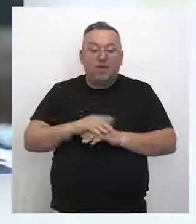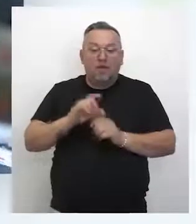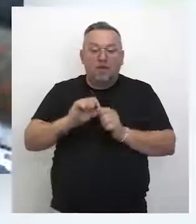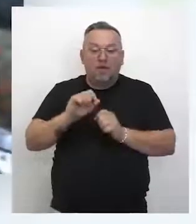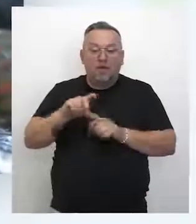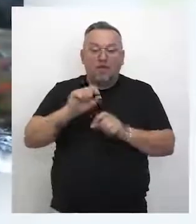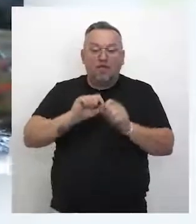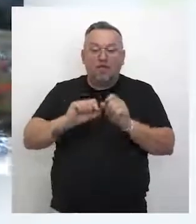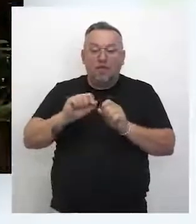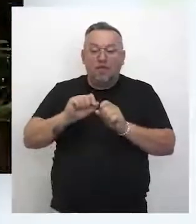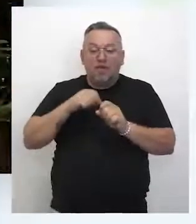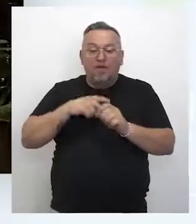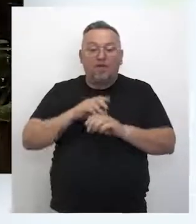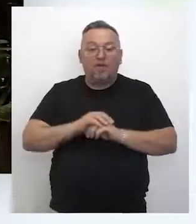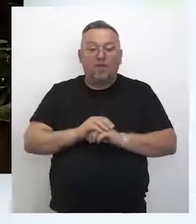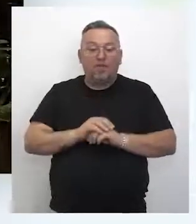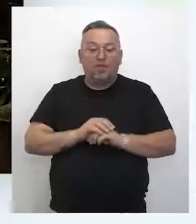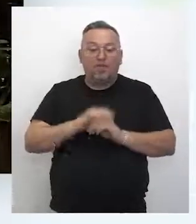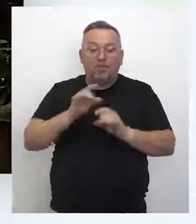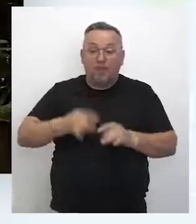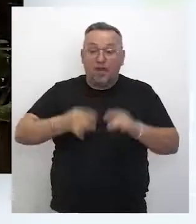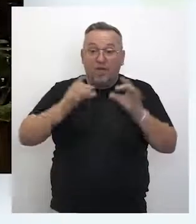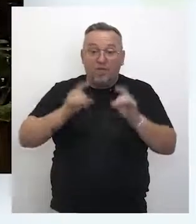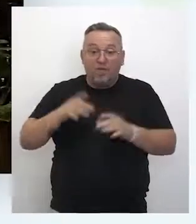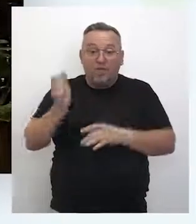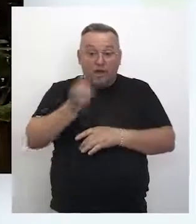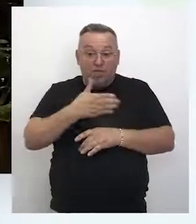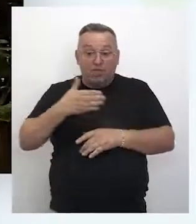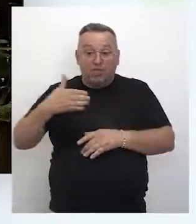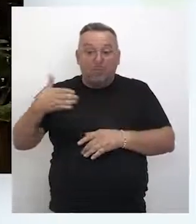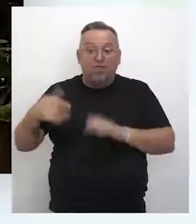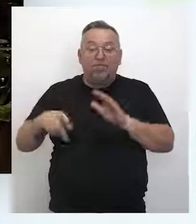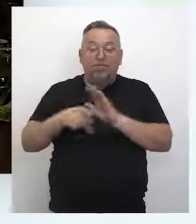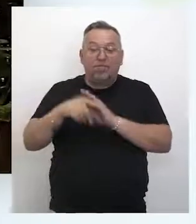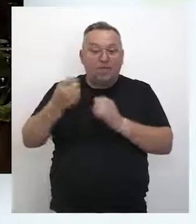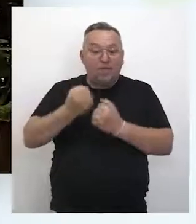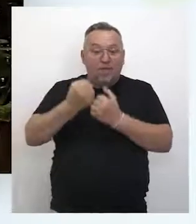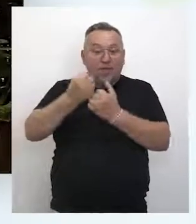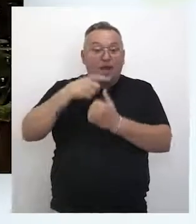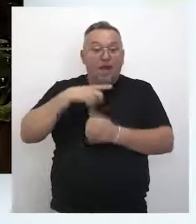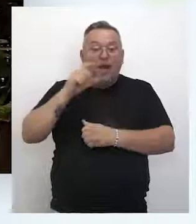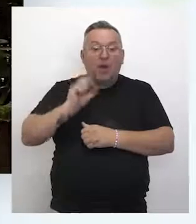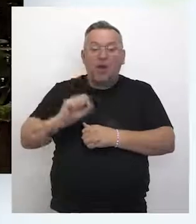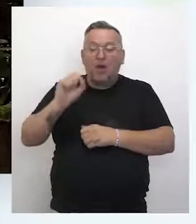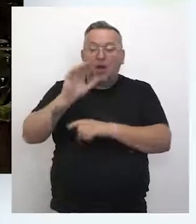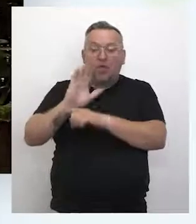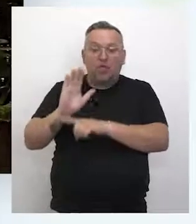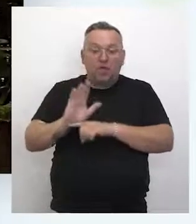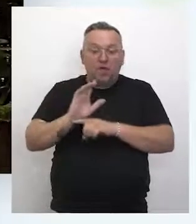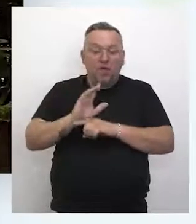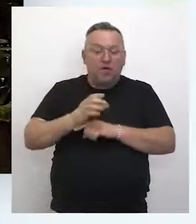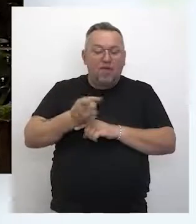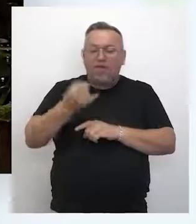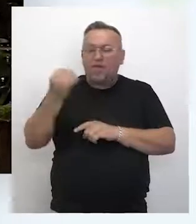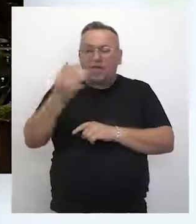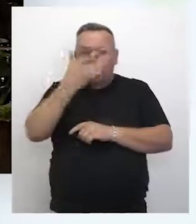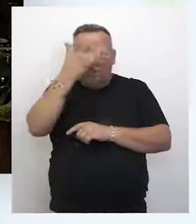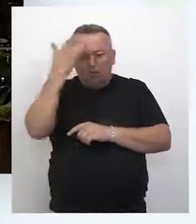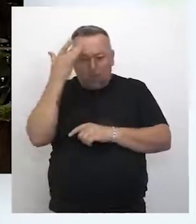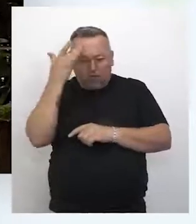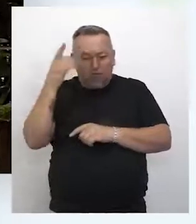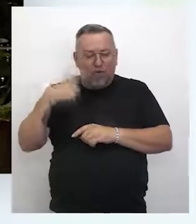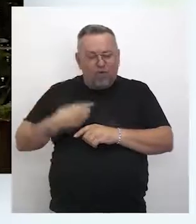pescado clandestinamente. A venda do pirarucu de origem sustentável tem ajudado a renda de dezenas de comunidades